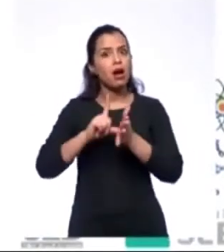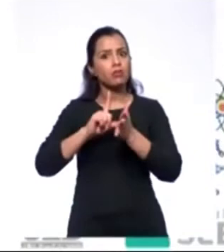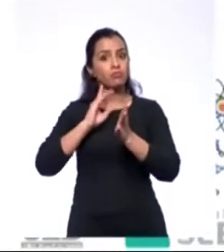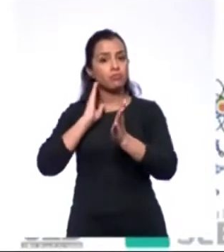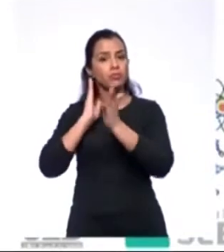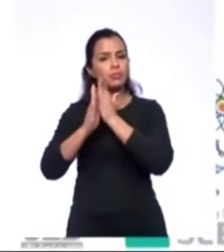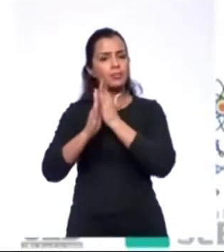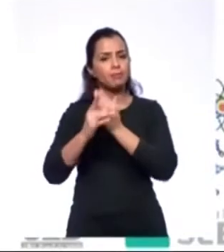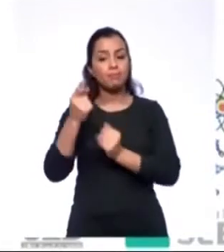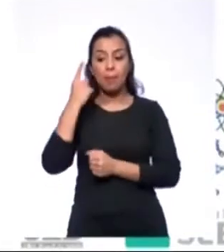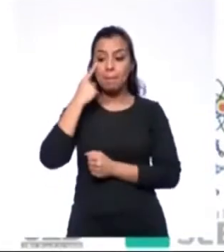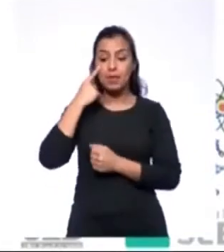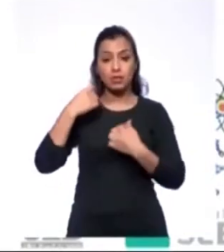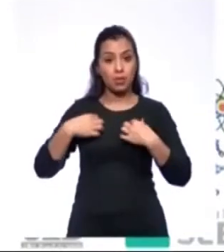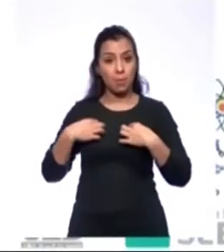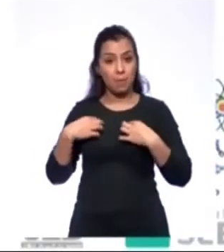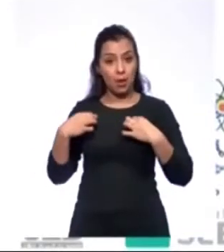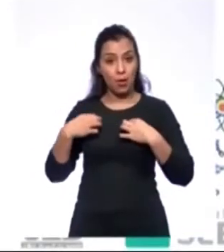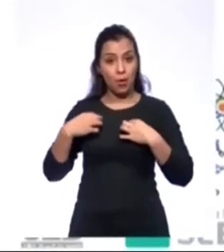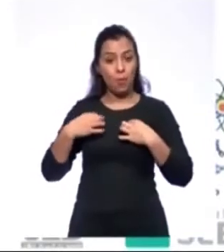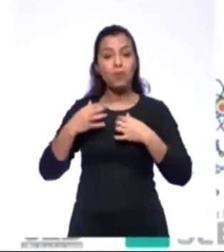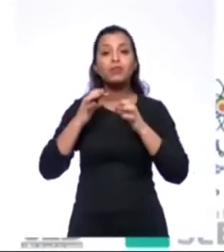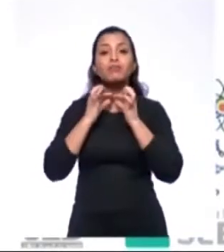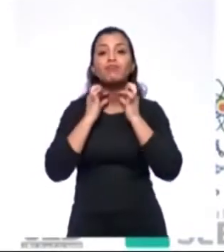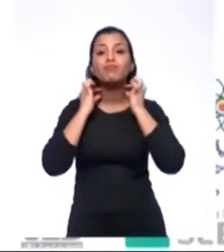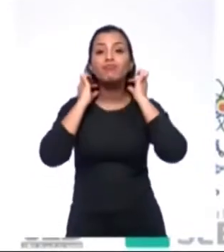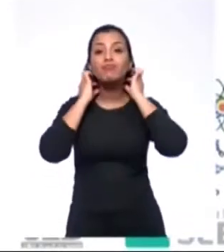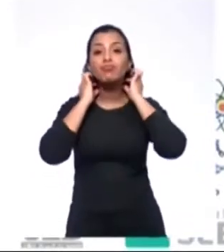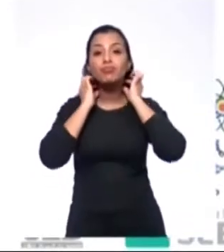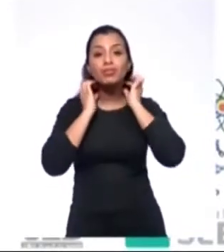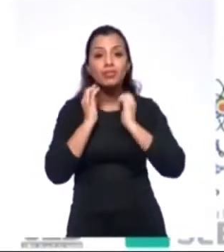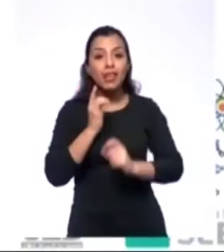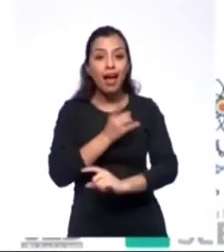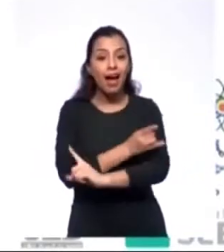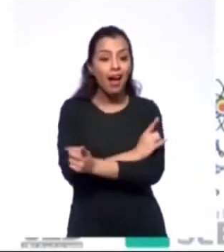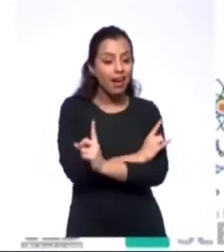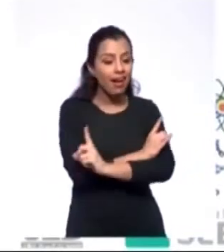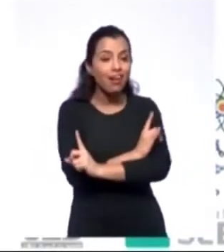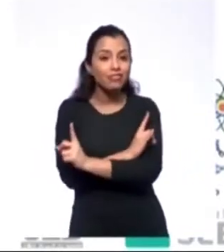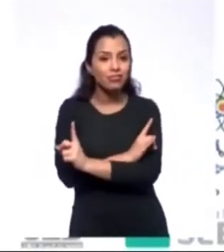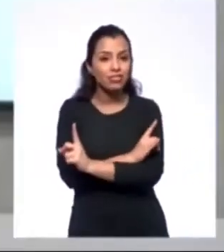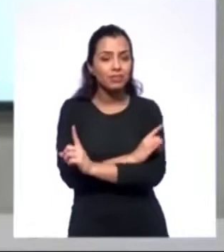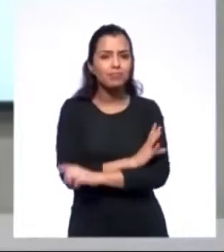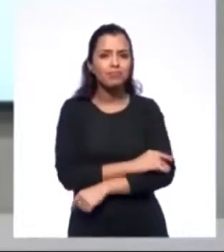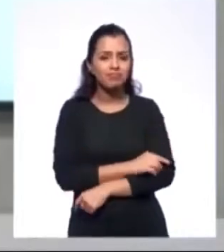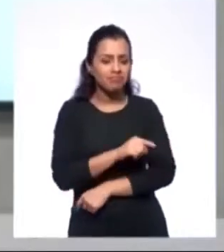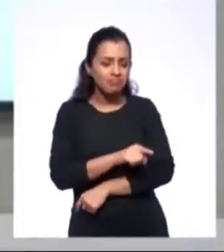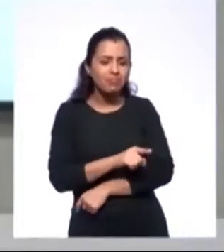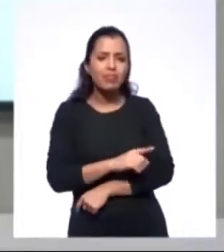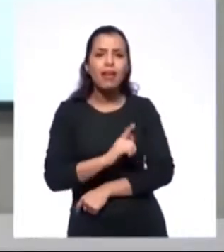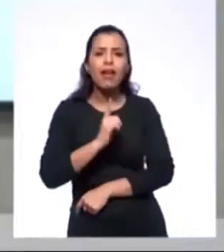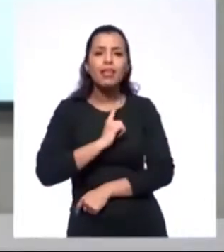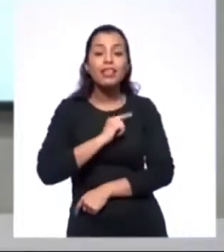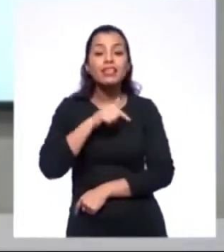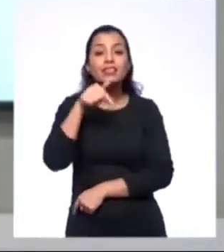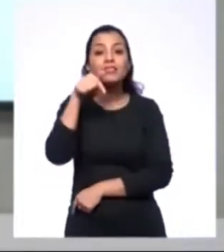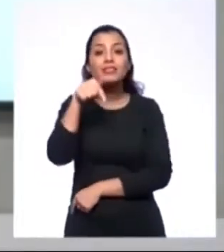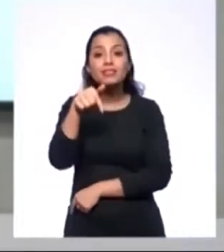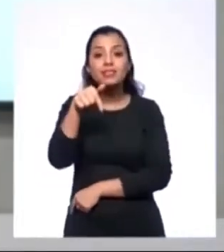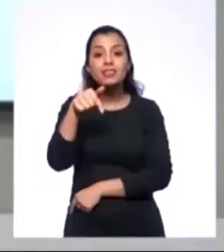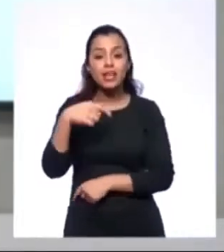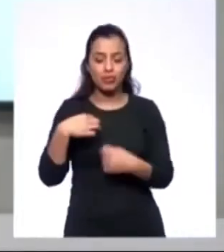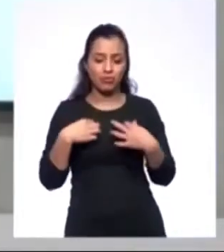coleira na cachorrinho E a Kika uma olhada assim fica tem sete roupas ela tem 7